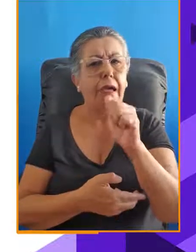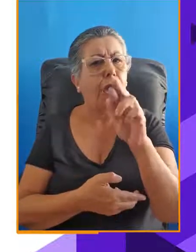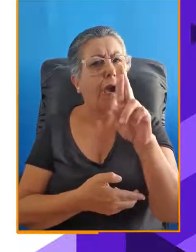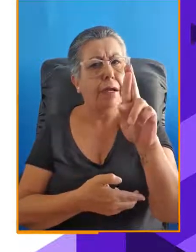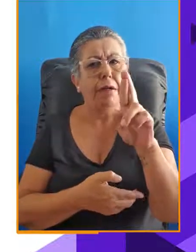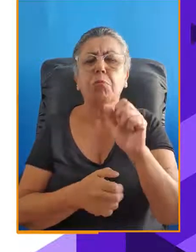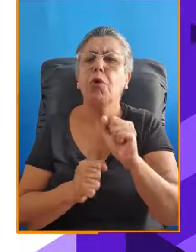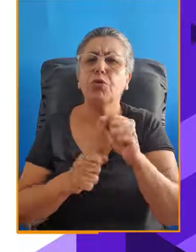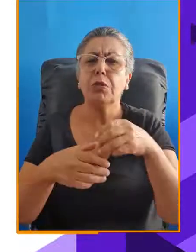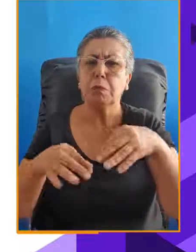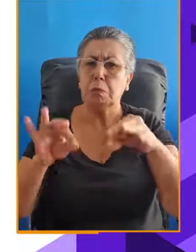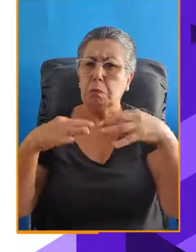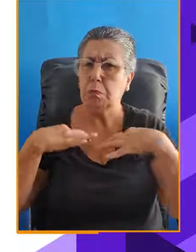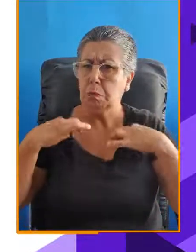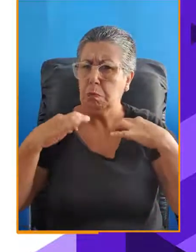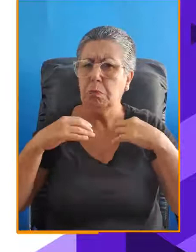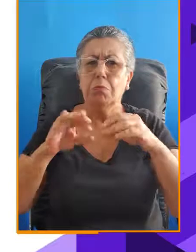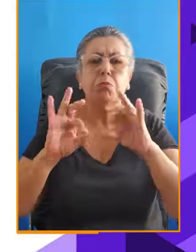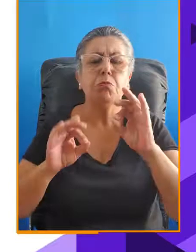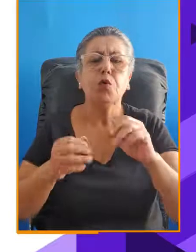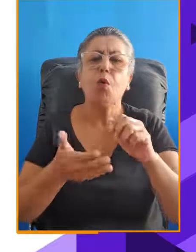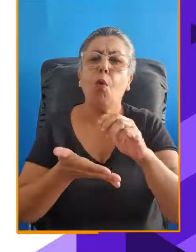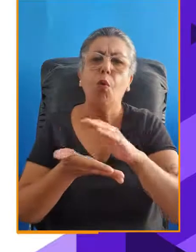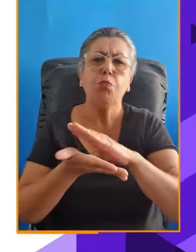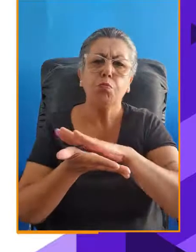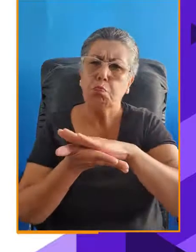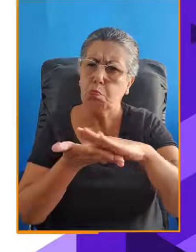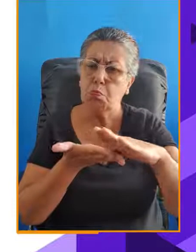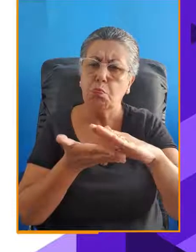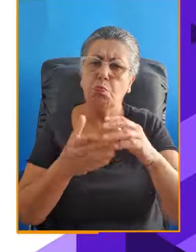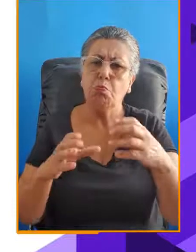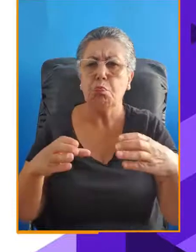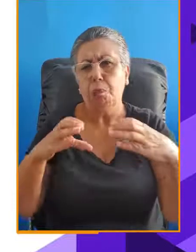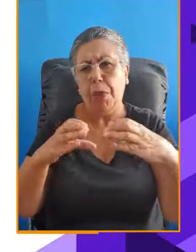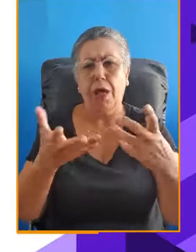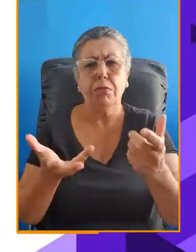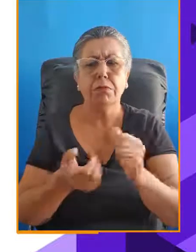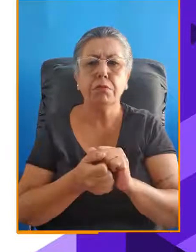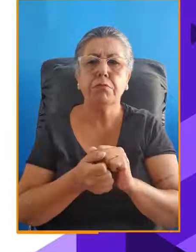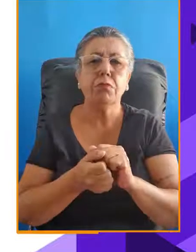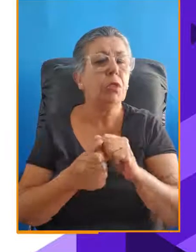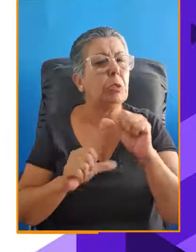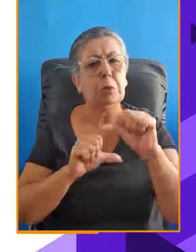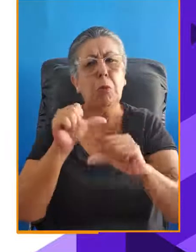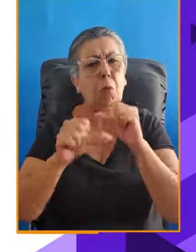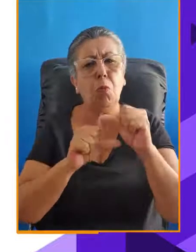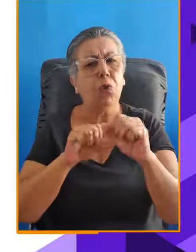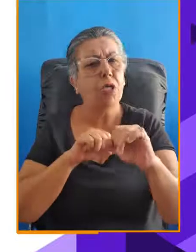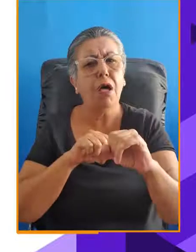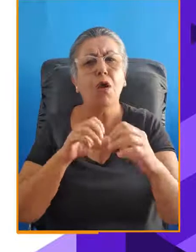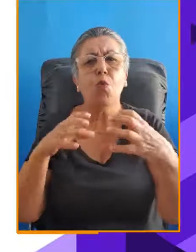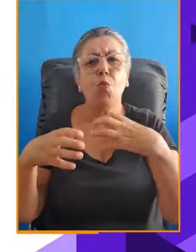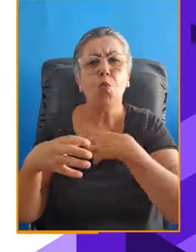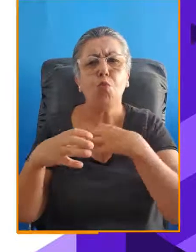em um tecido, em uma louça, e não alteraria o formato desses